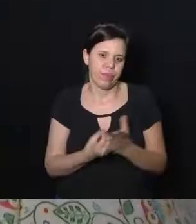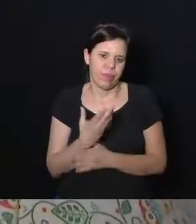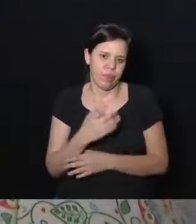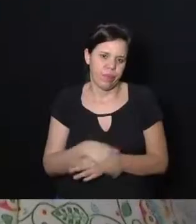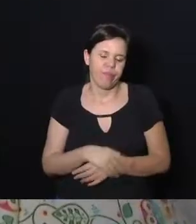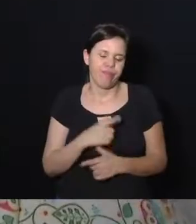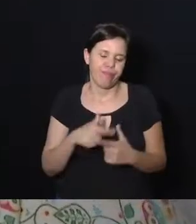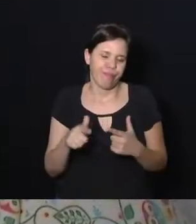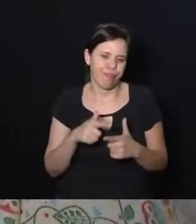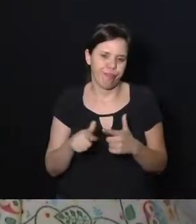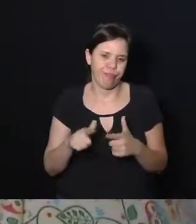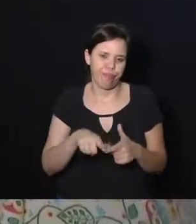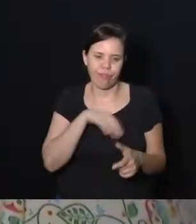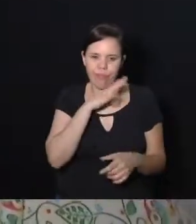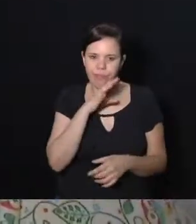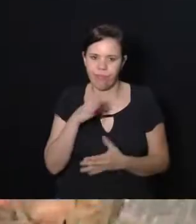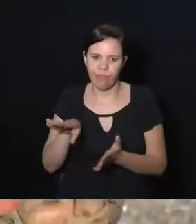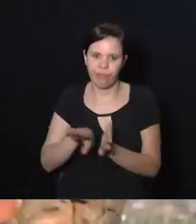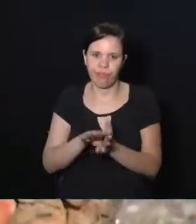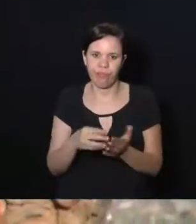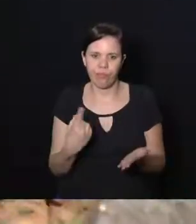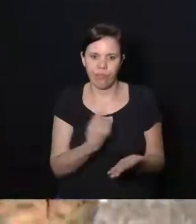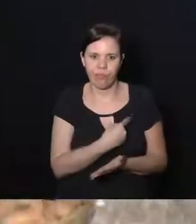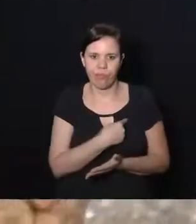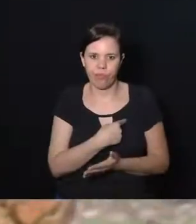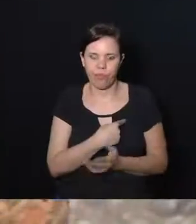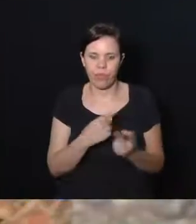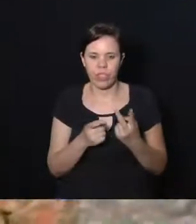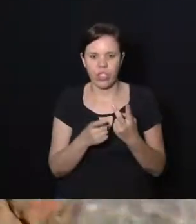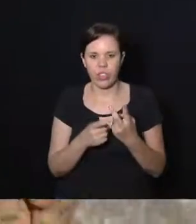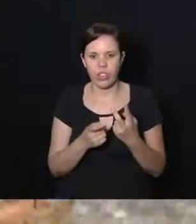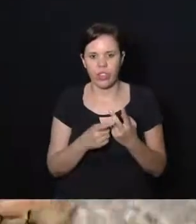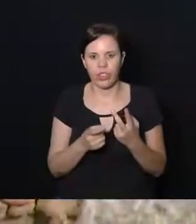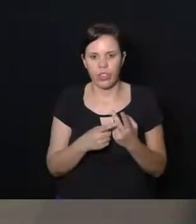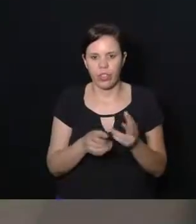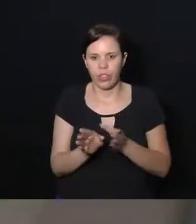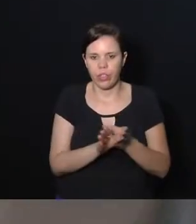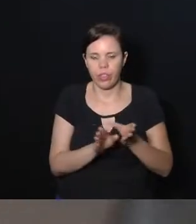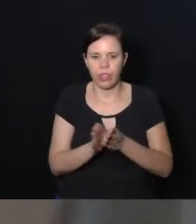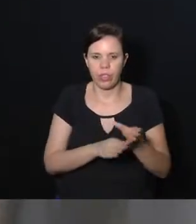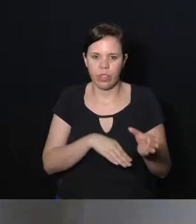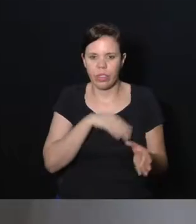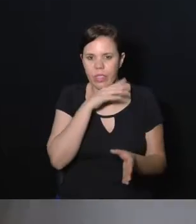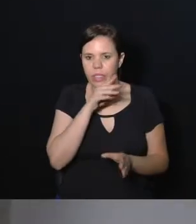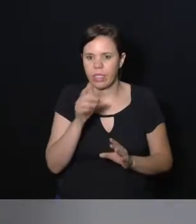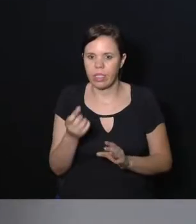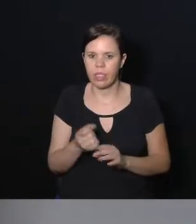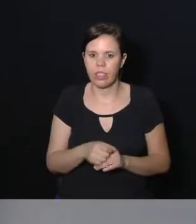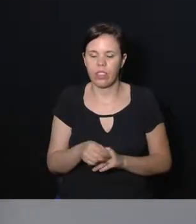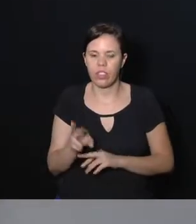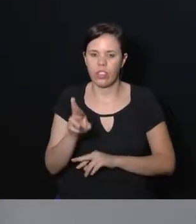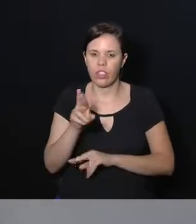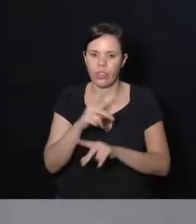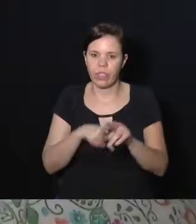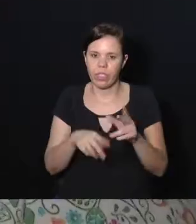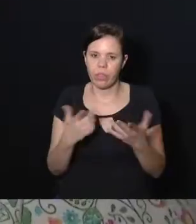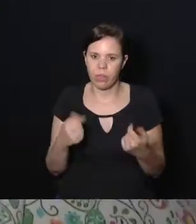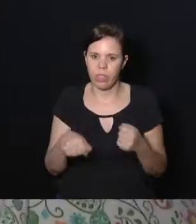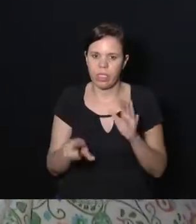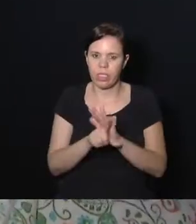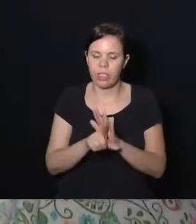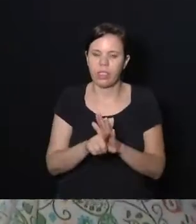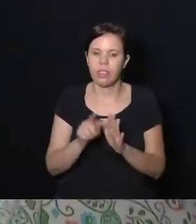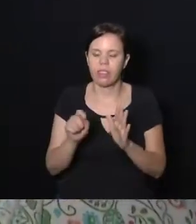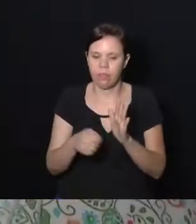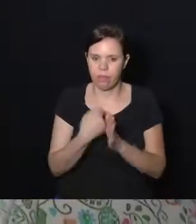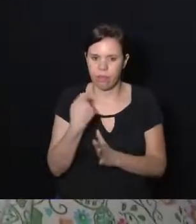bastante problema quando eles chegam pra gente. A veterinária ainda orienta: o animal silvestre ou exótico precisa ser legalizado.